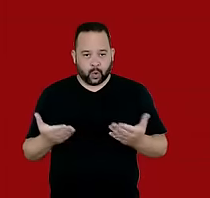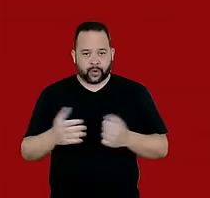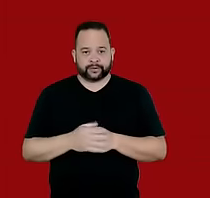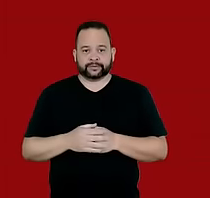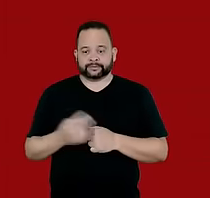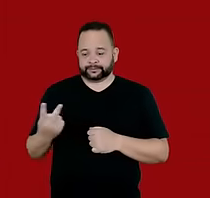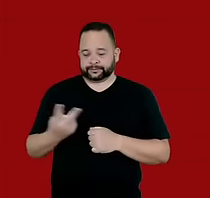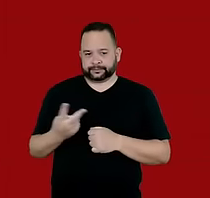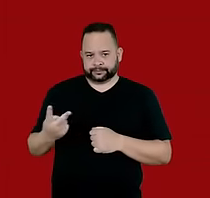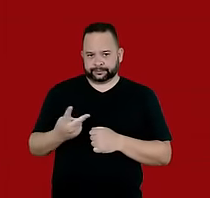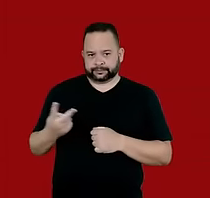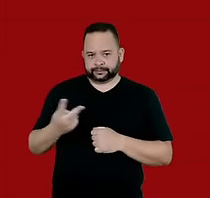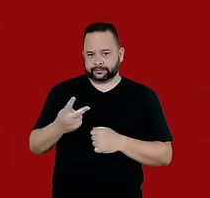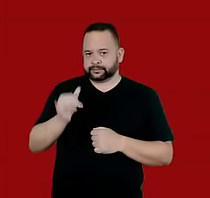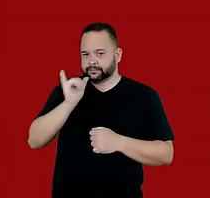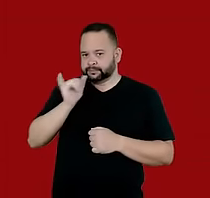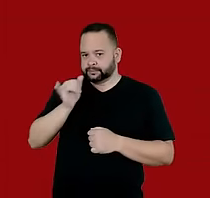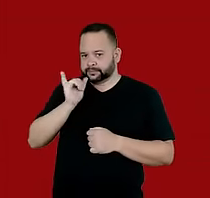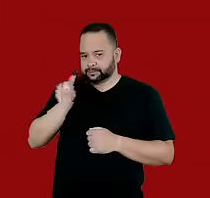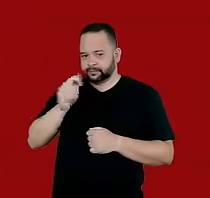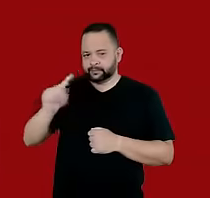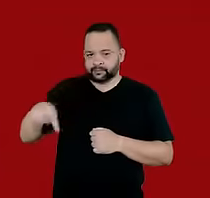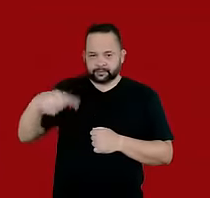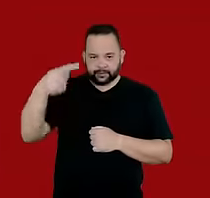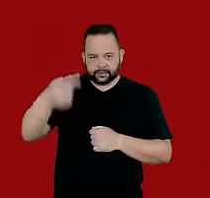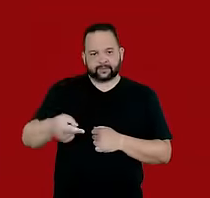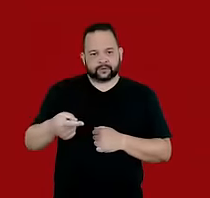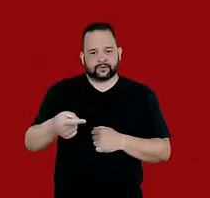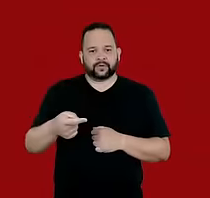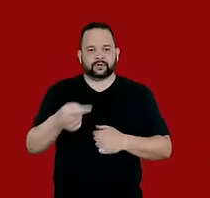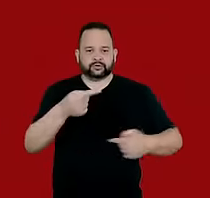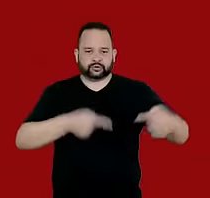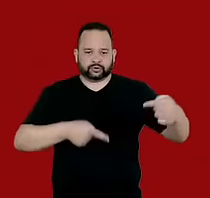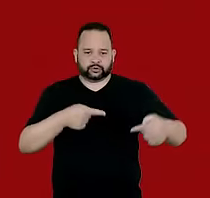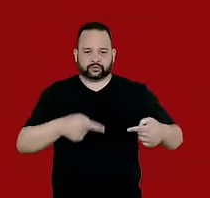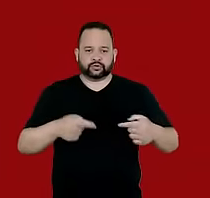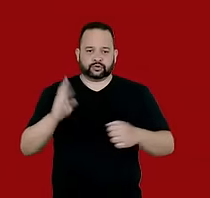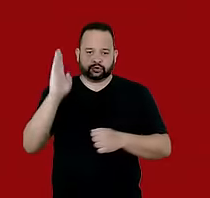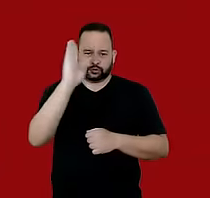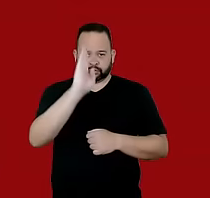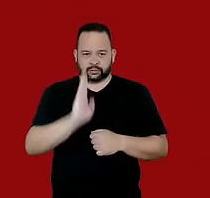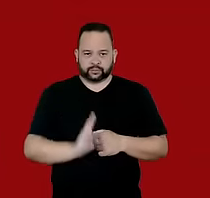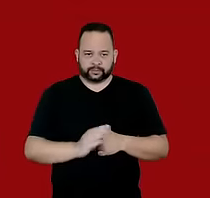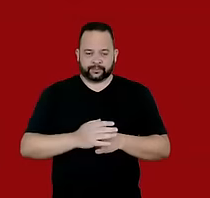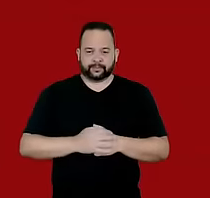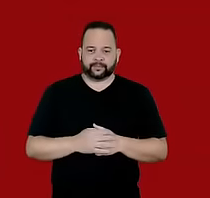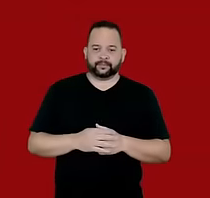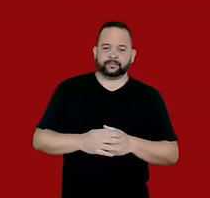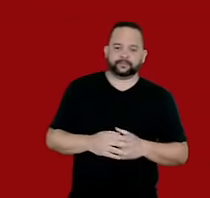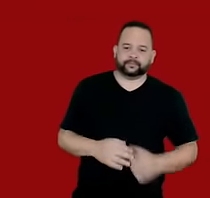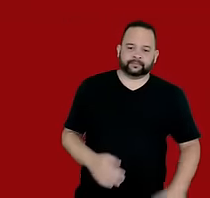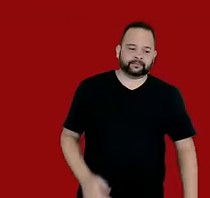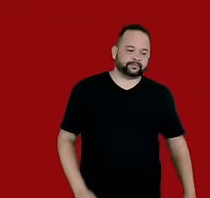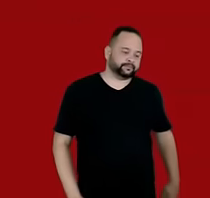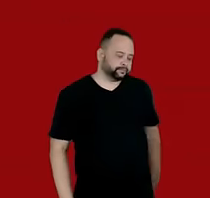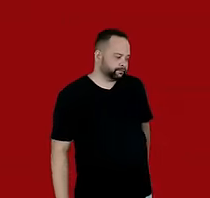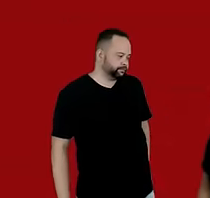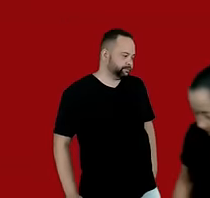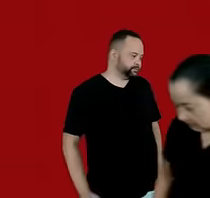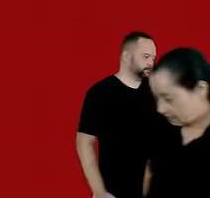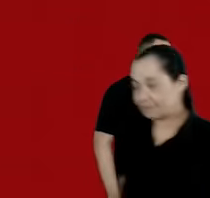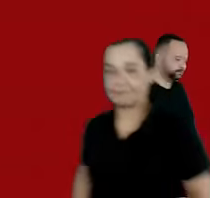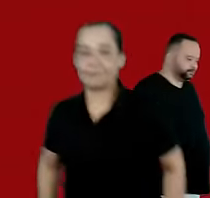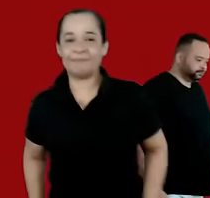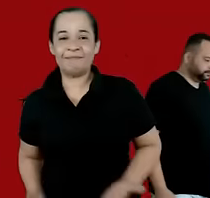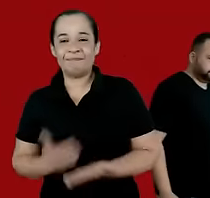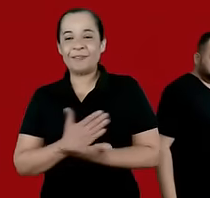Global depois a gente vai falar um pouco eh de Brasil então começando falando de inflação começando olhando na inflação a gente vê as